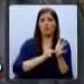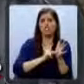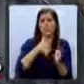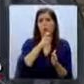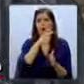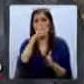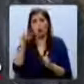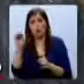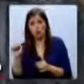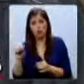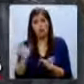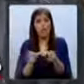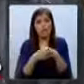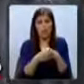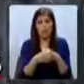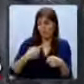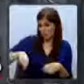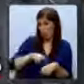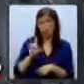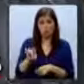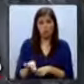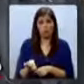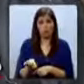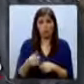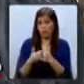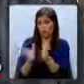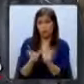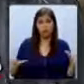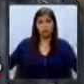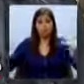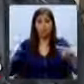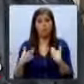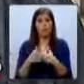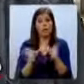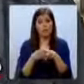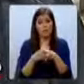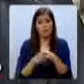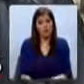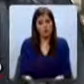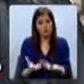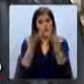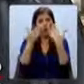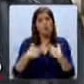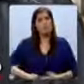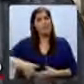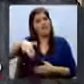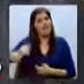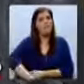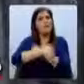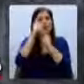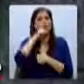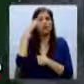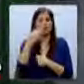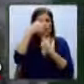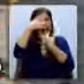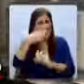resto da equipa, e nós, não é? Isto é tudo uma equipa, vamos levantar isto e vai ser melhor que o vinho do Porto, acredite. Paulo, muito